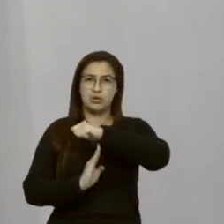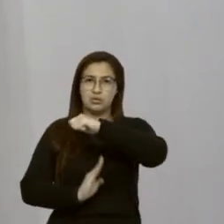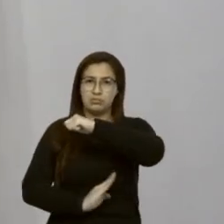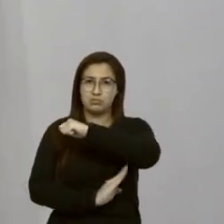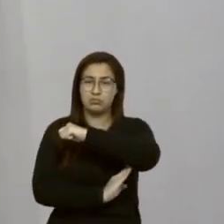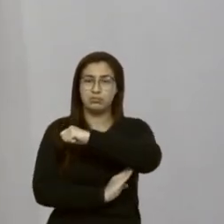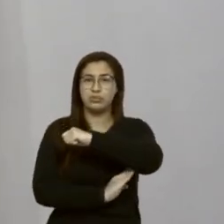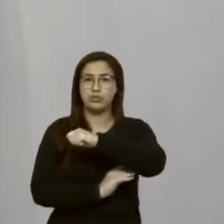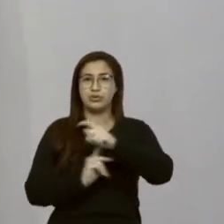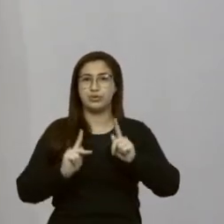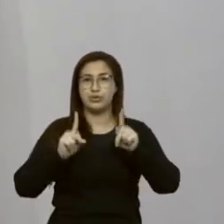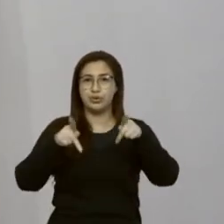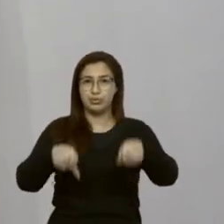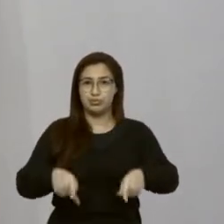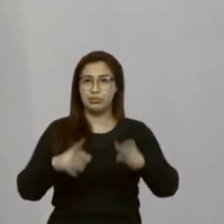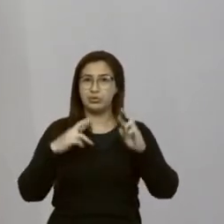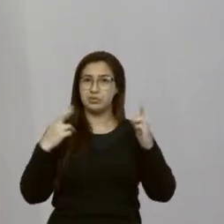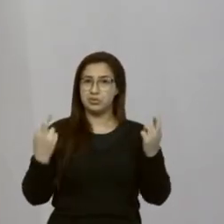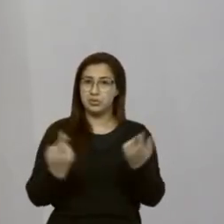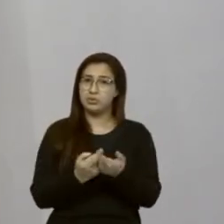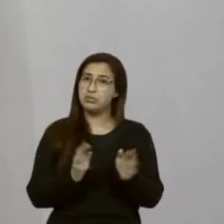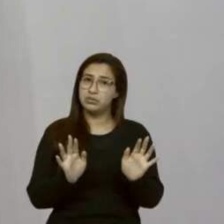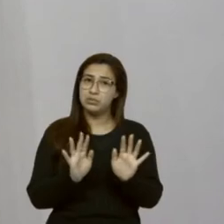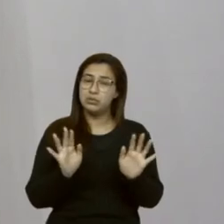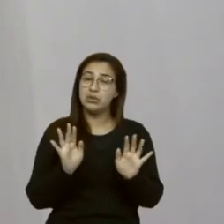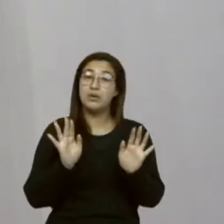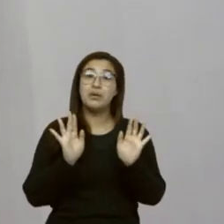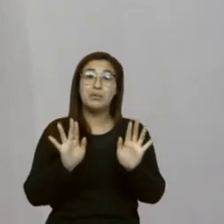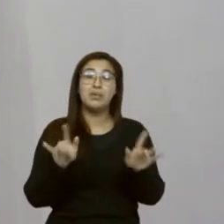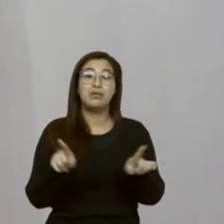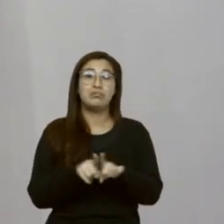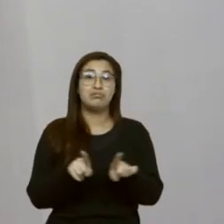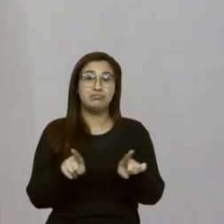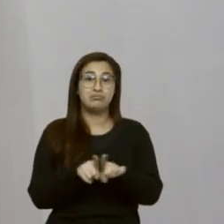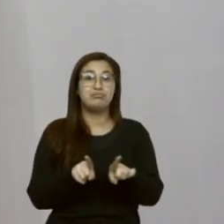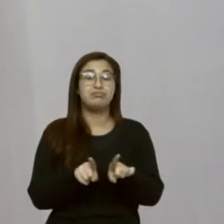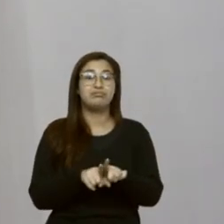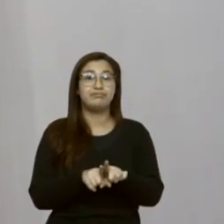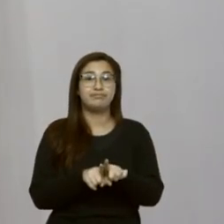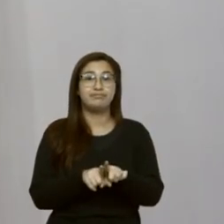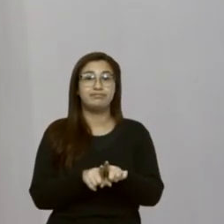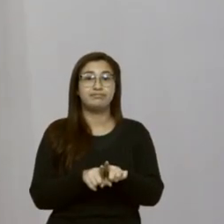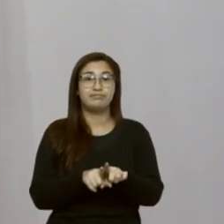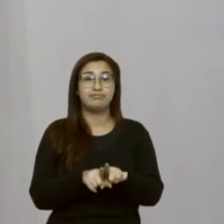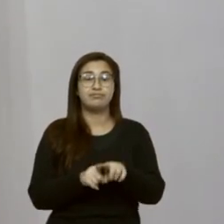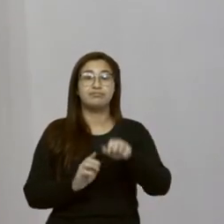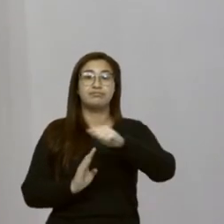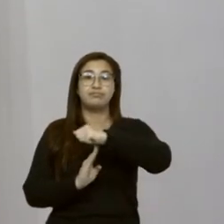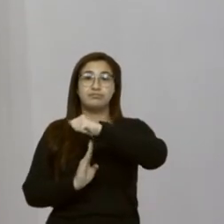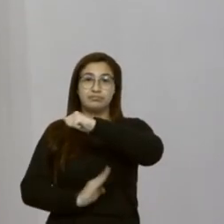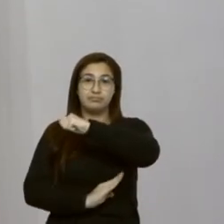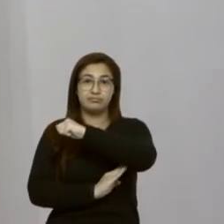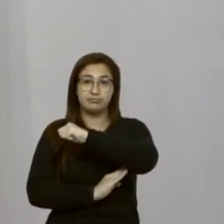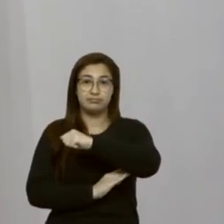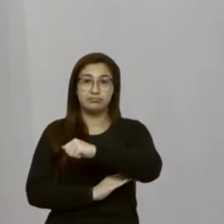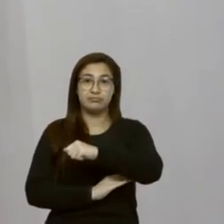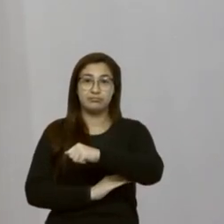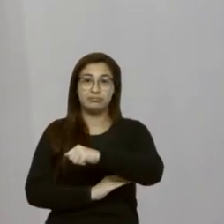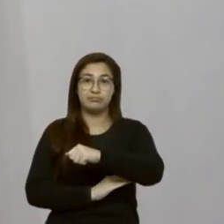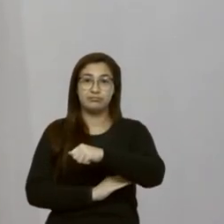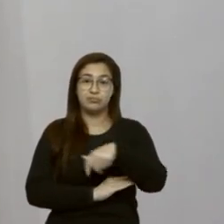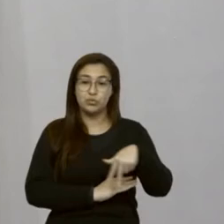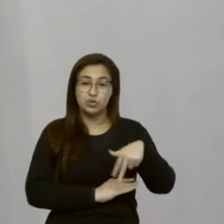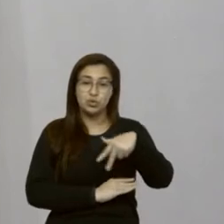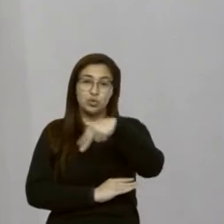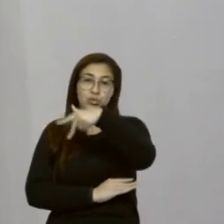de Pouso Redondo, mas sim também com a ponte na subida, entre a divisa